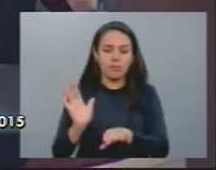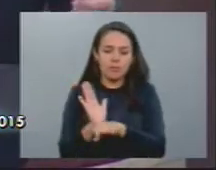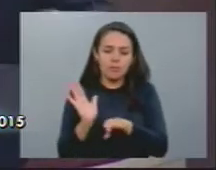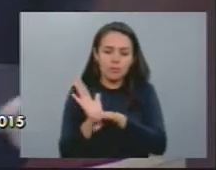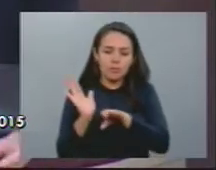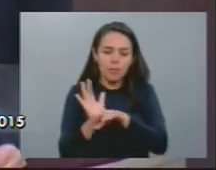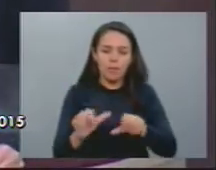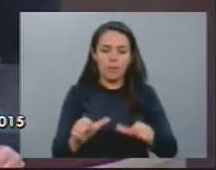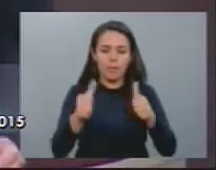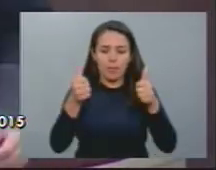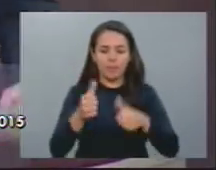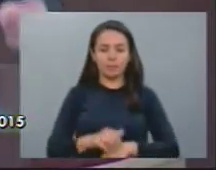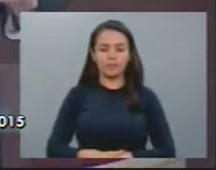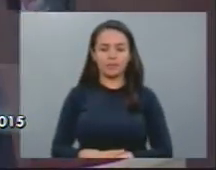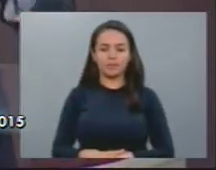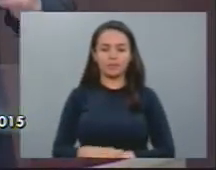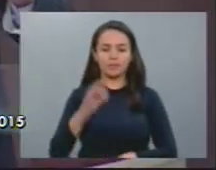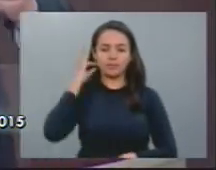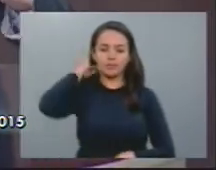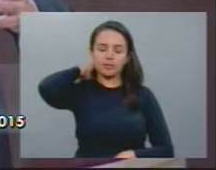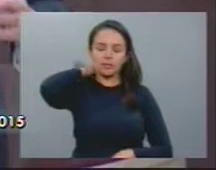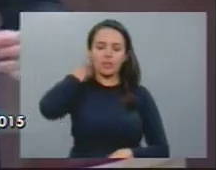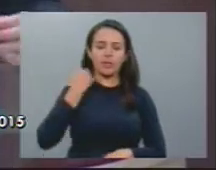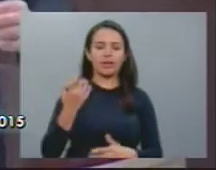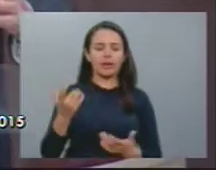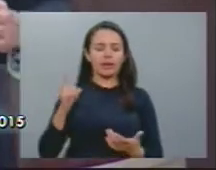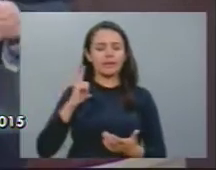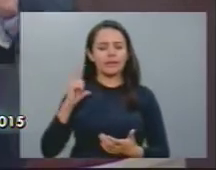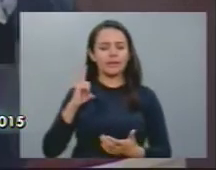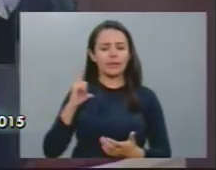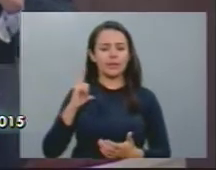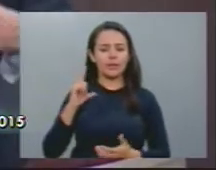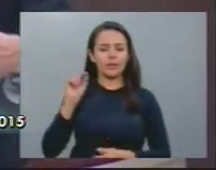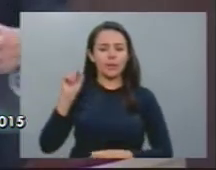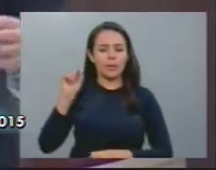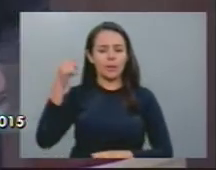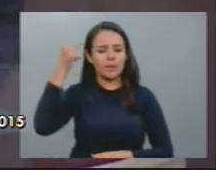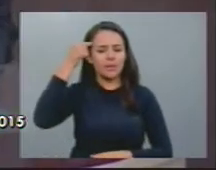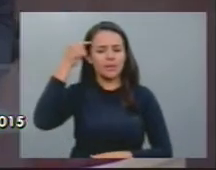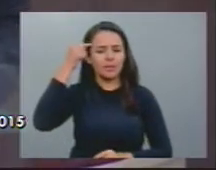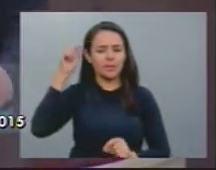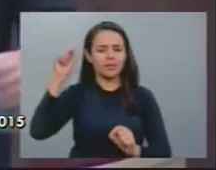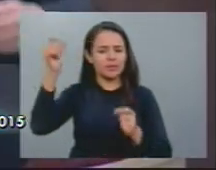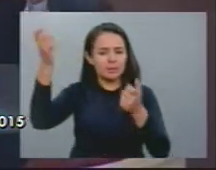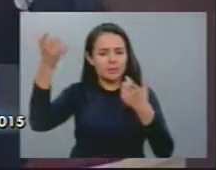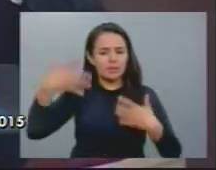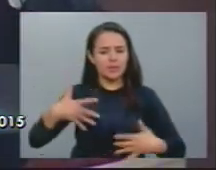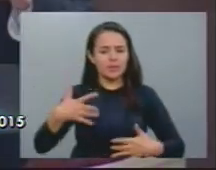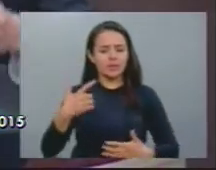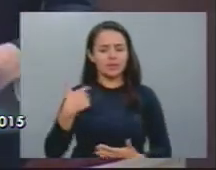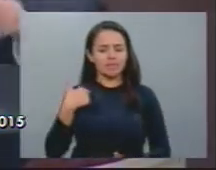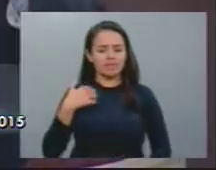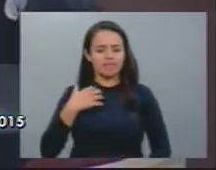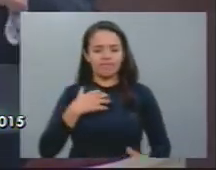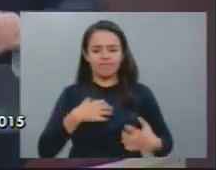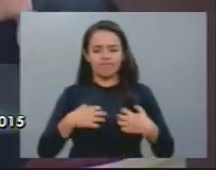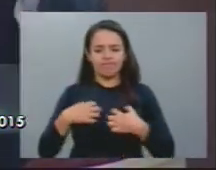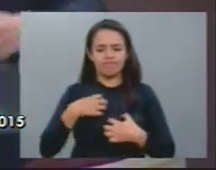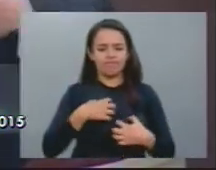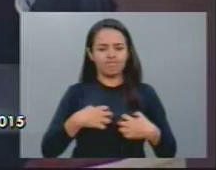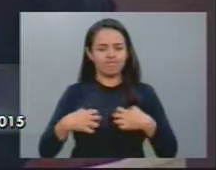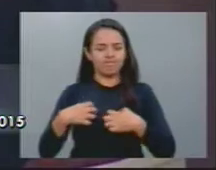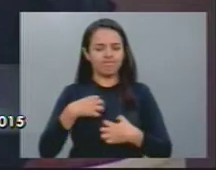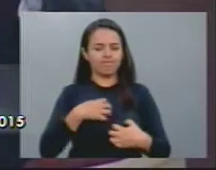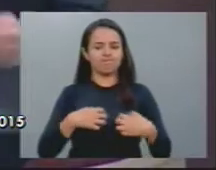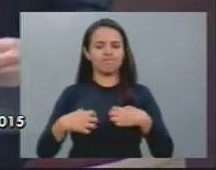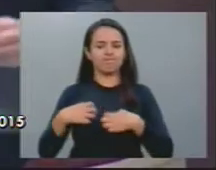há um caminho. Esse discurso me incomoda muito, esse discurso do pensamento único, de que só há alternativa e que a alternativa